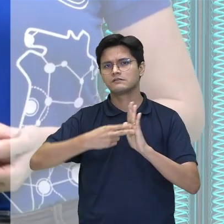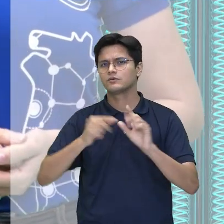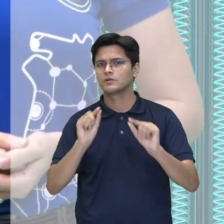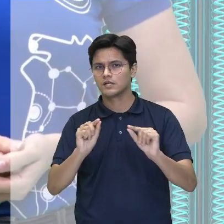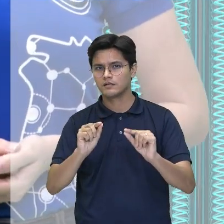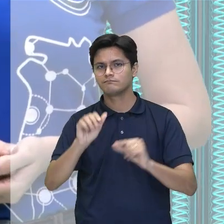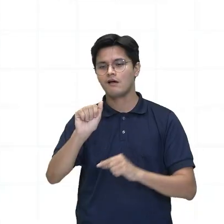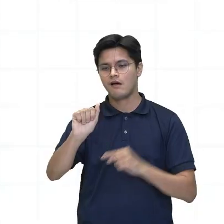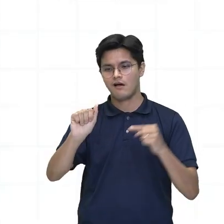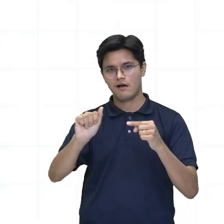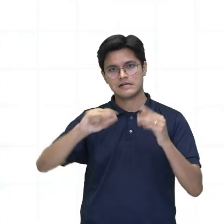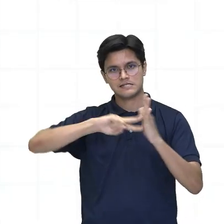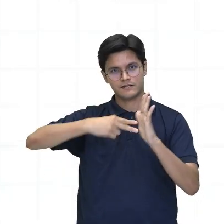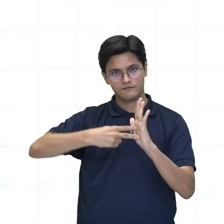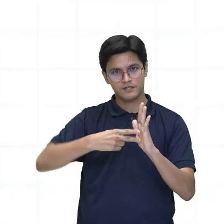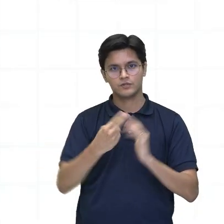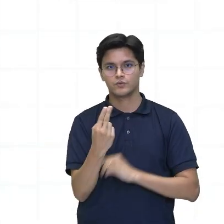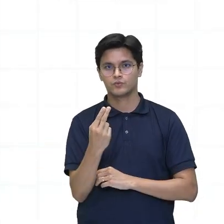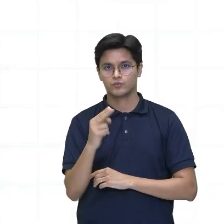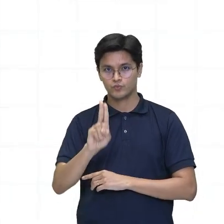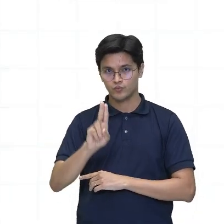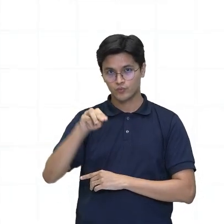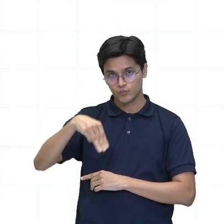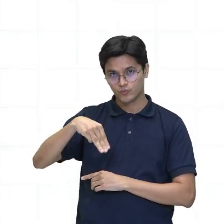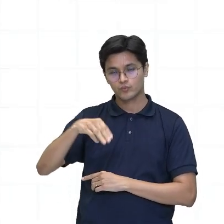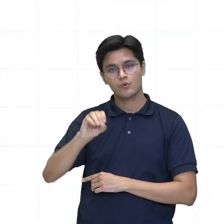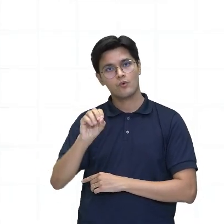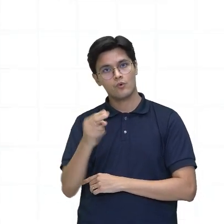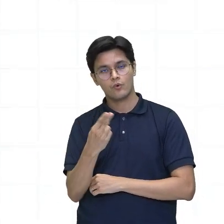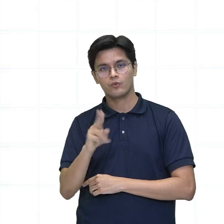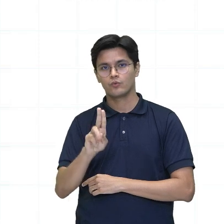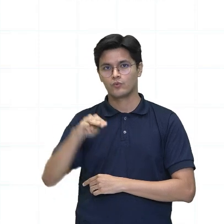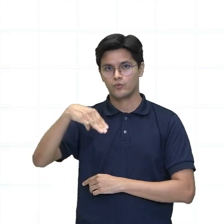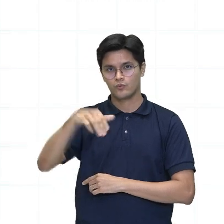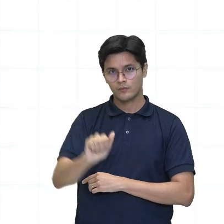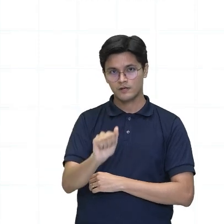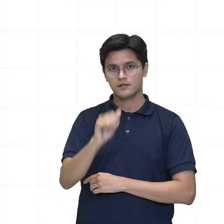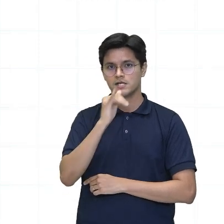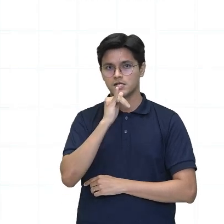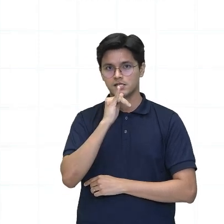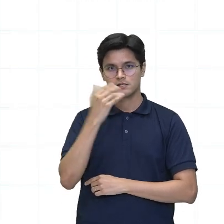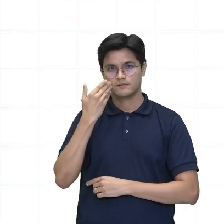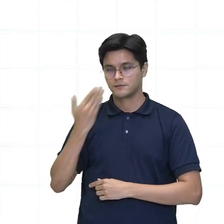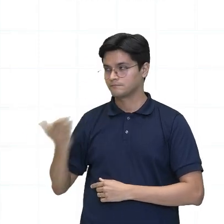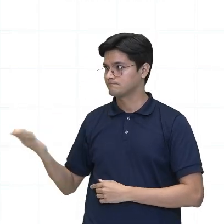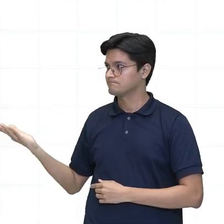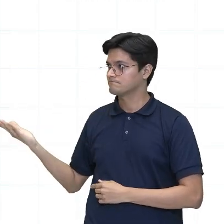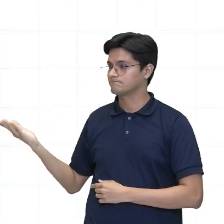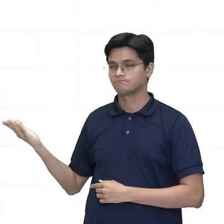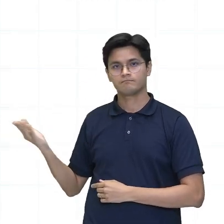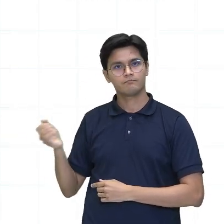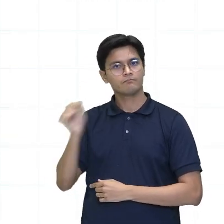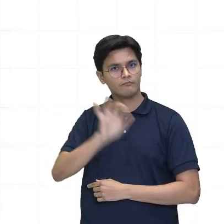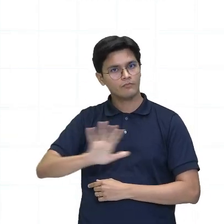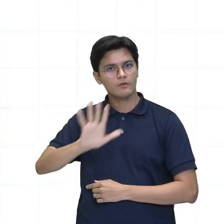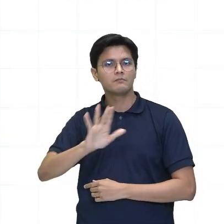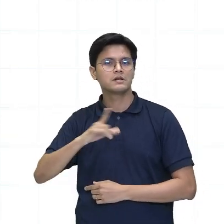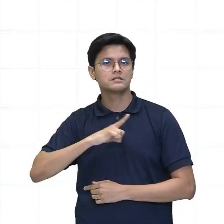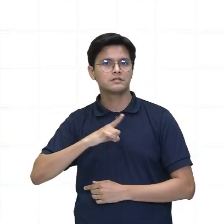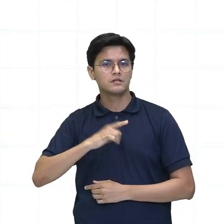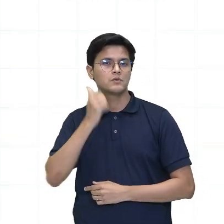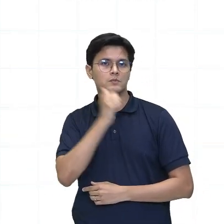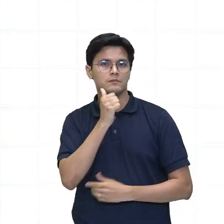mais exemplos. Então, ali, ó, a teen, como nós vimos lá na imagem, né, era uma jovem, uma adolescente,